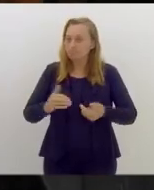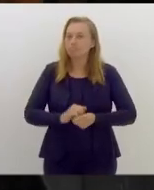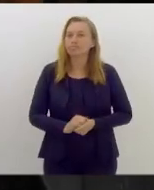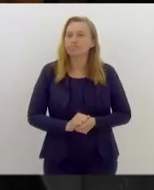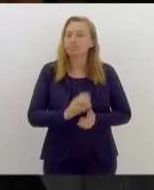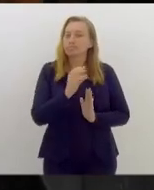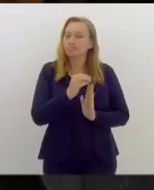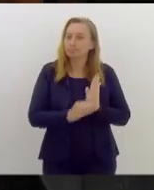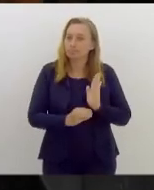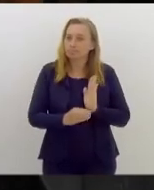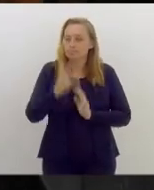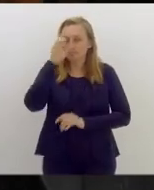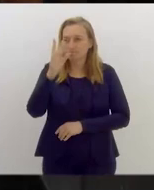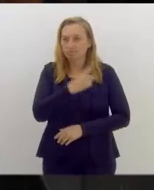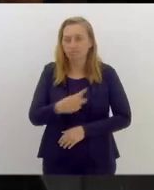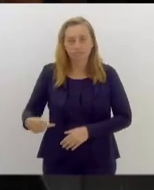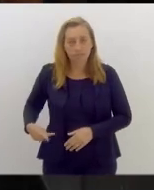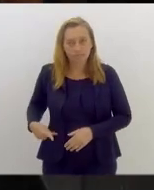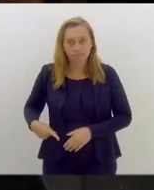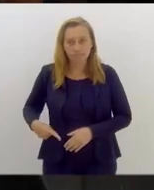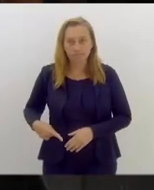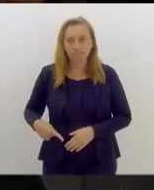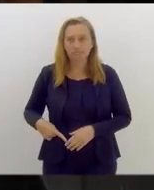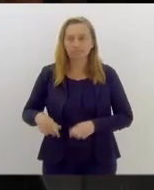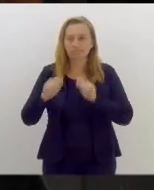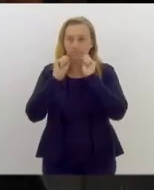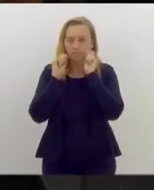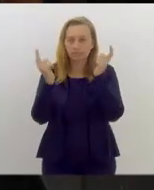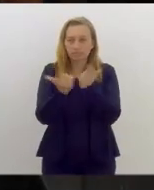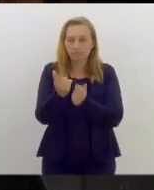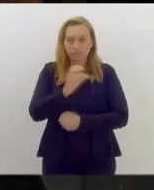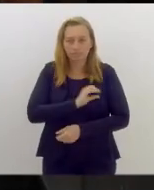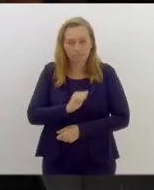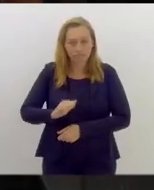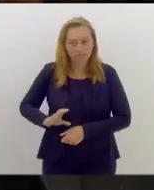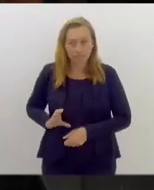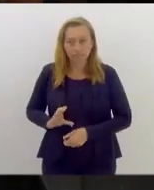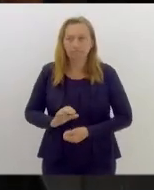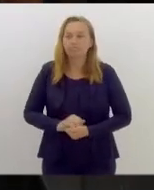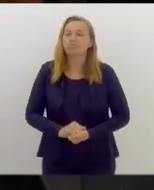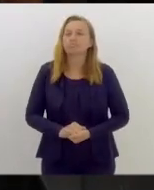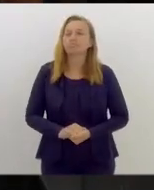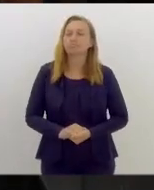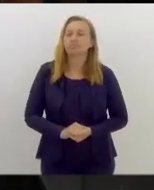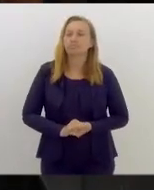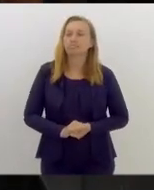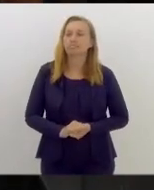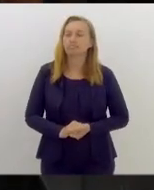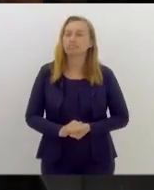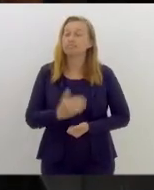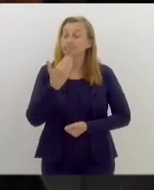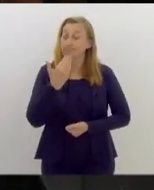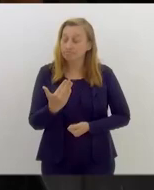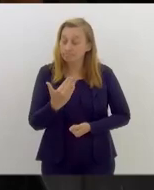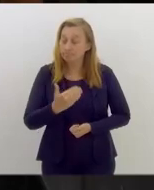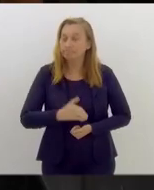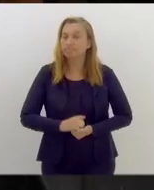um ofício ao senhor presidente da Assembleia Legislativa, deputado André Siciliano,